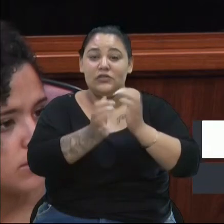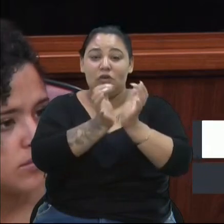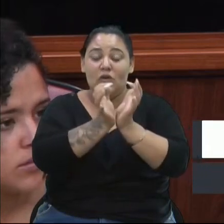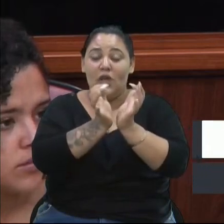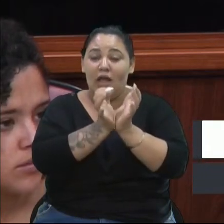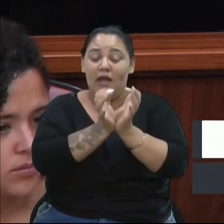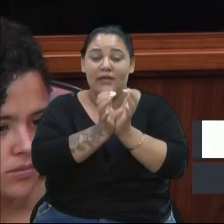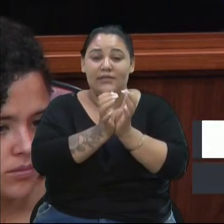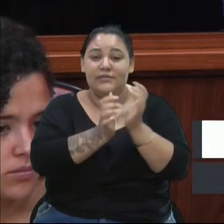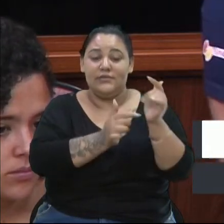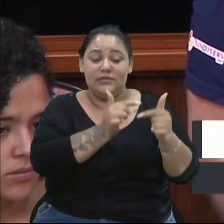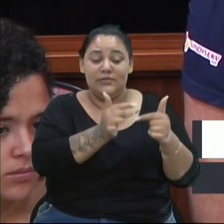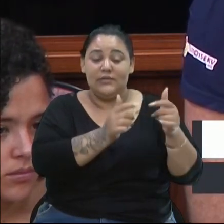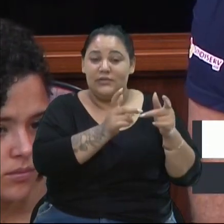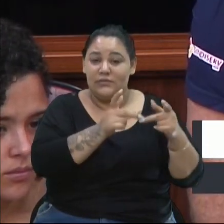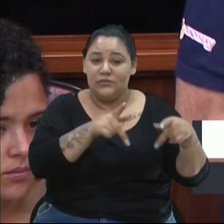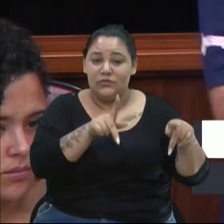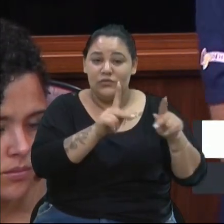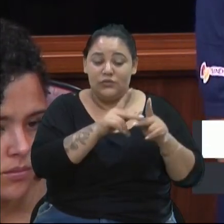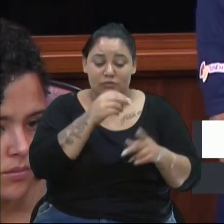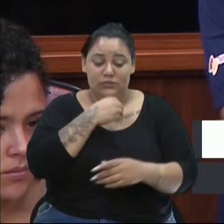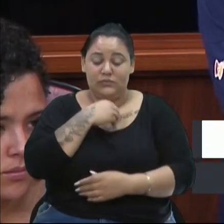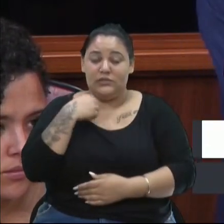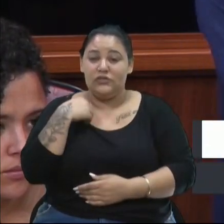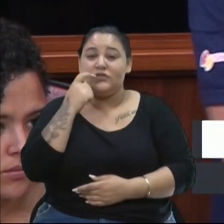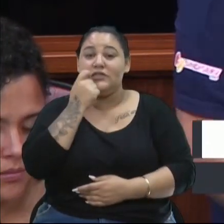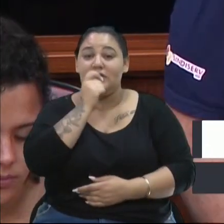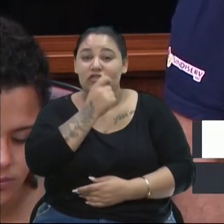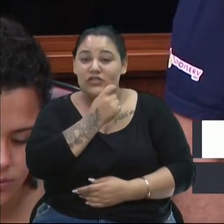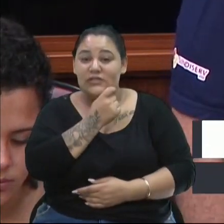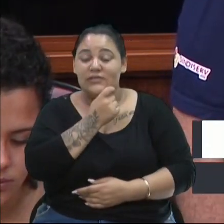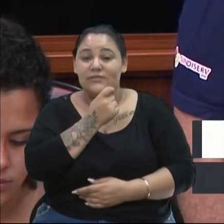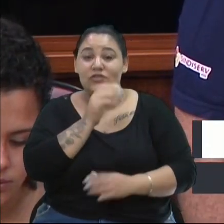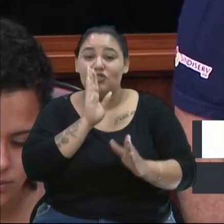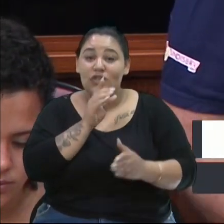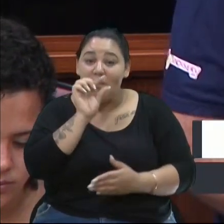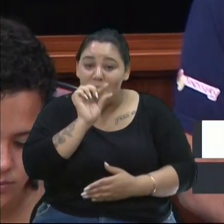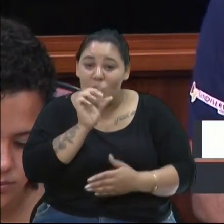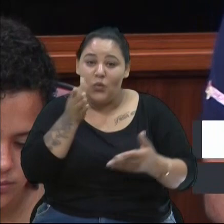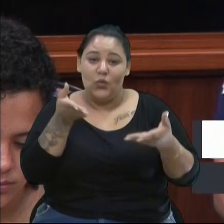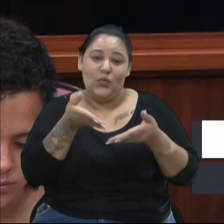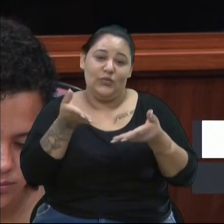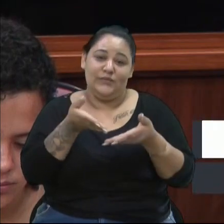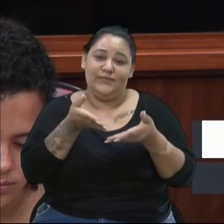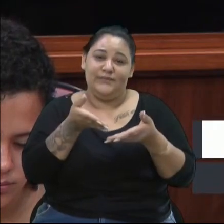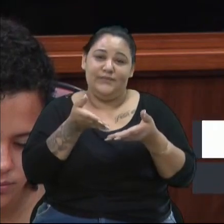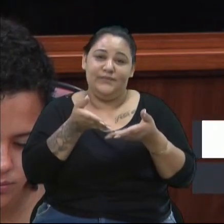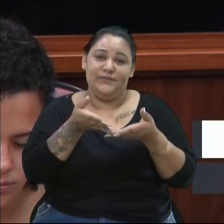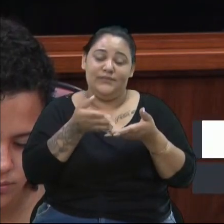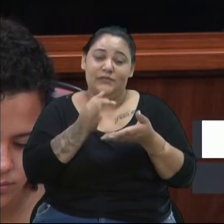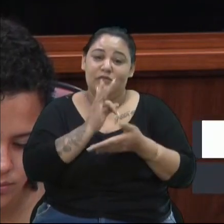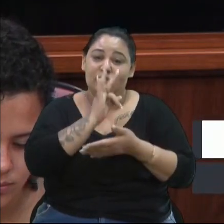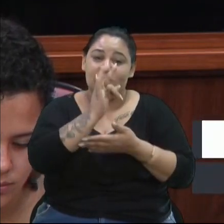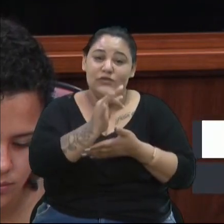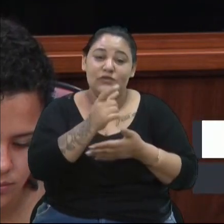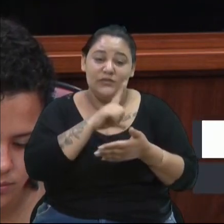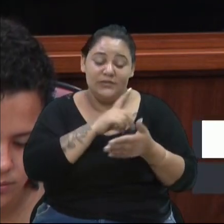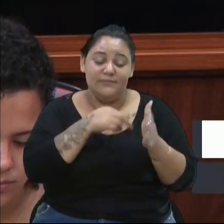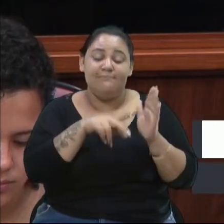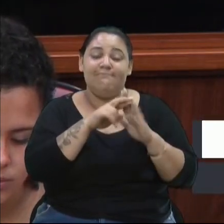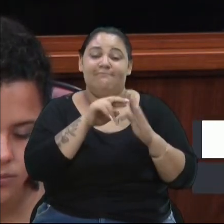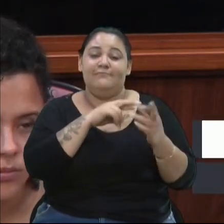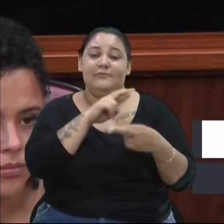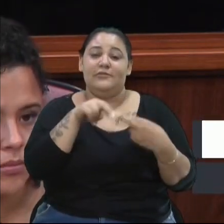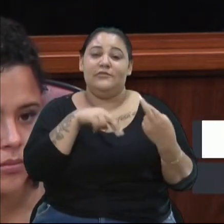do serviço público, médicos e dentistas, que já são uma exceção hoje. Esse será o resultado da reforma. Quando a